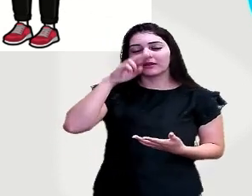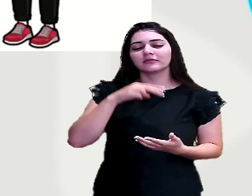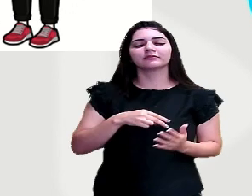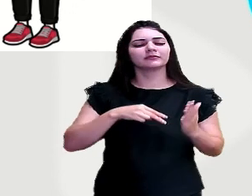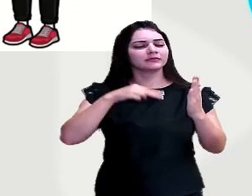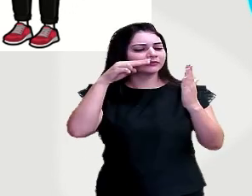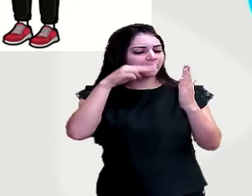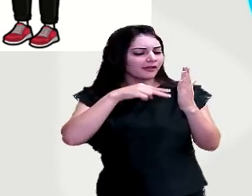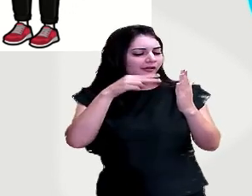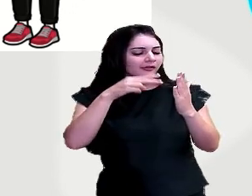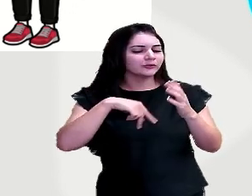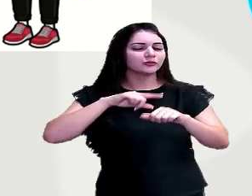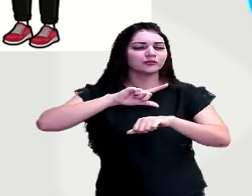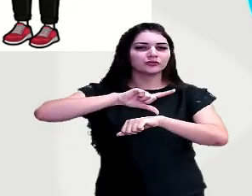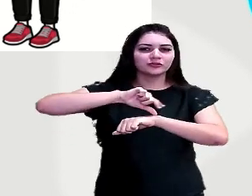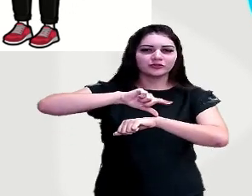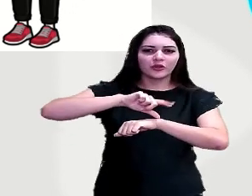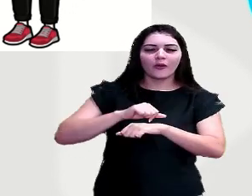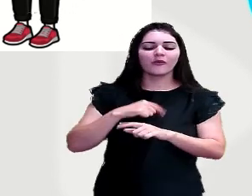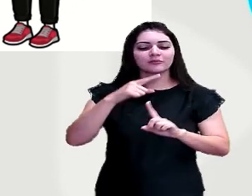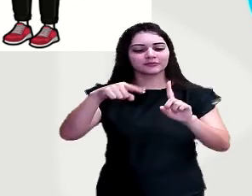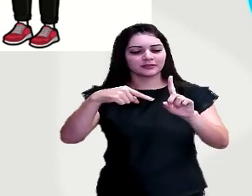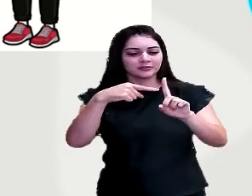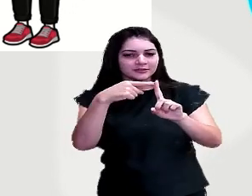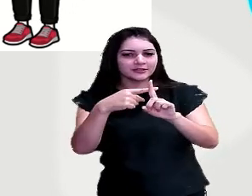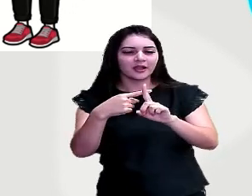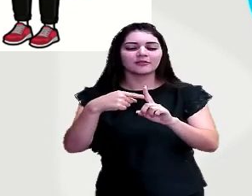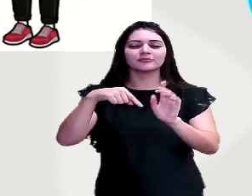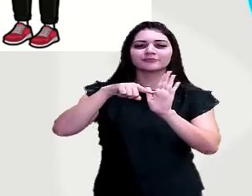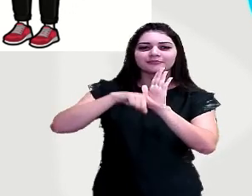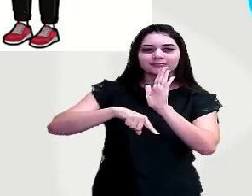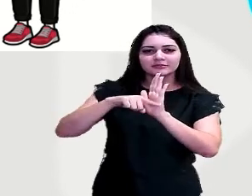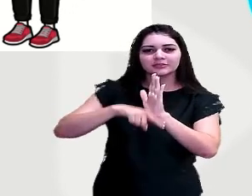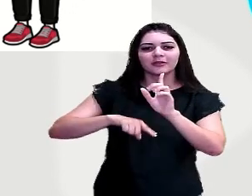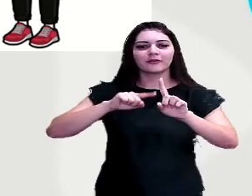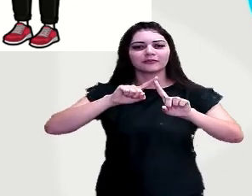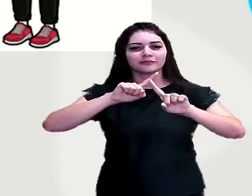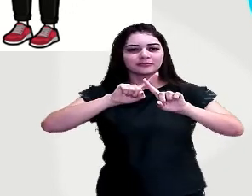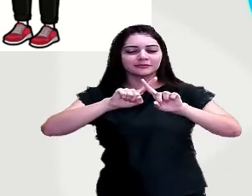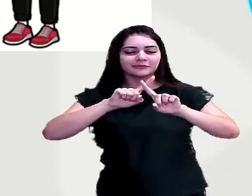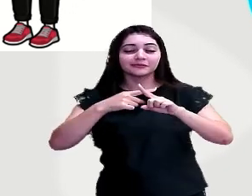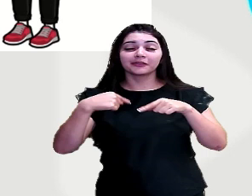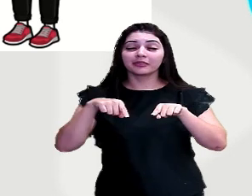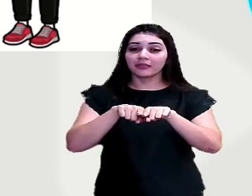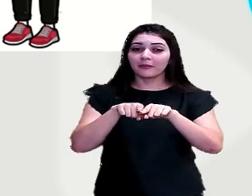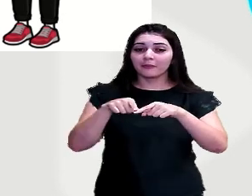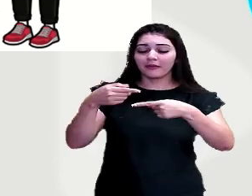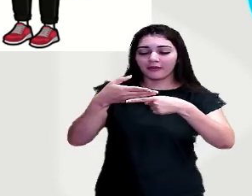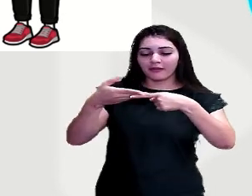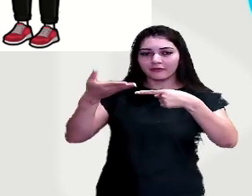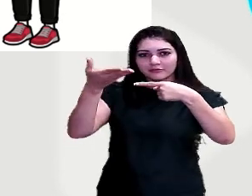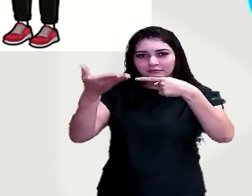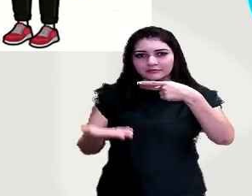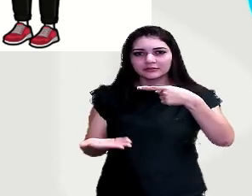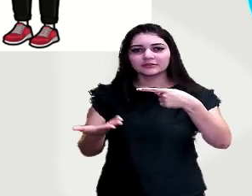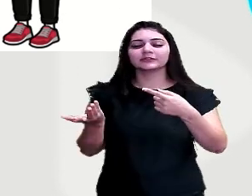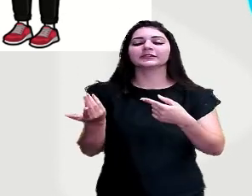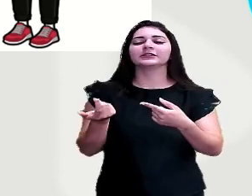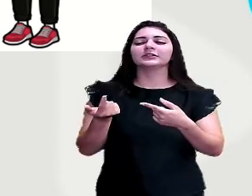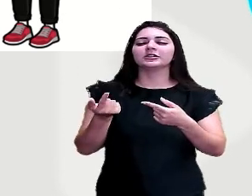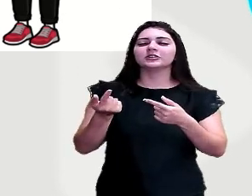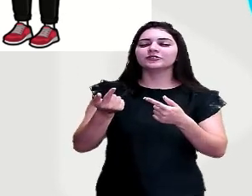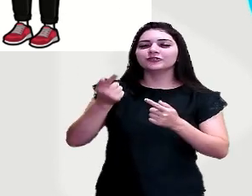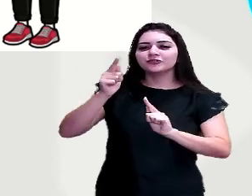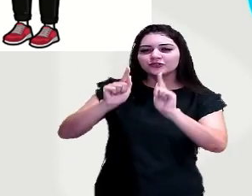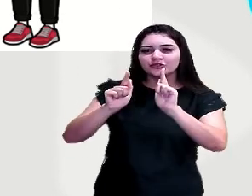horas, adição, subtração, multiplicação, representação fracionária, planificação de sólidos